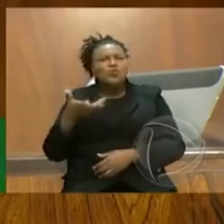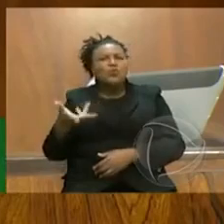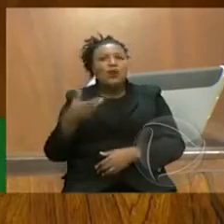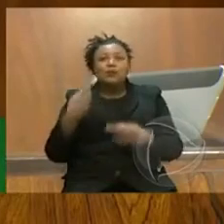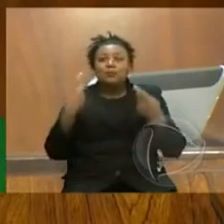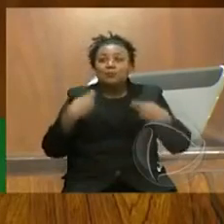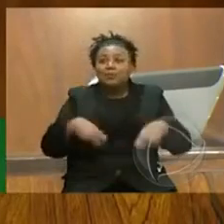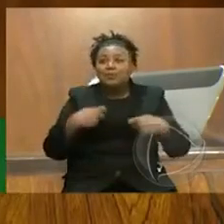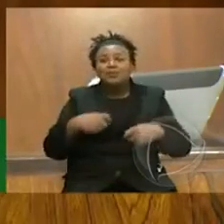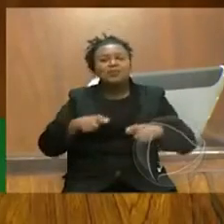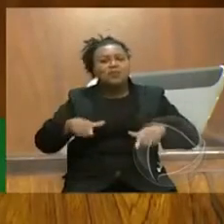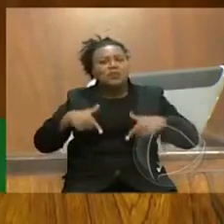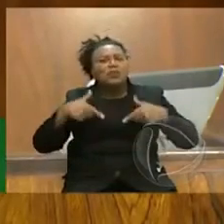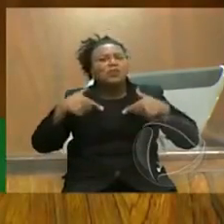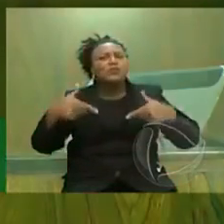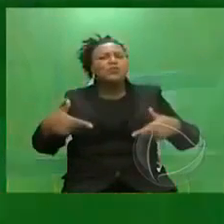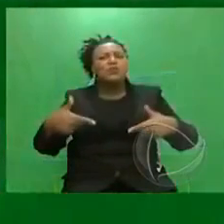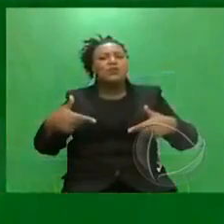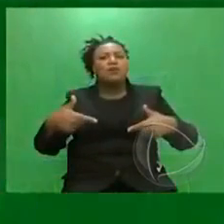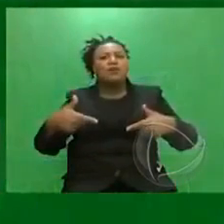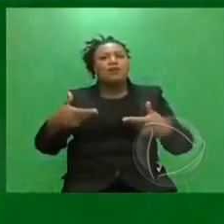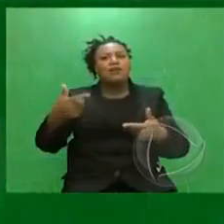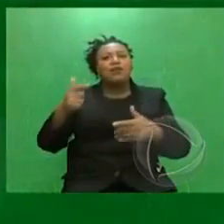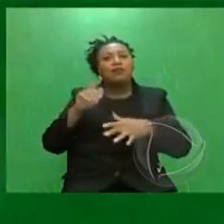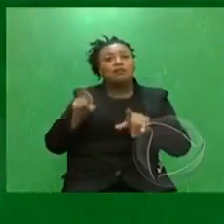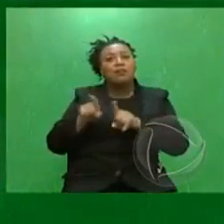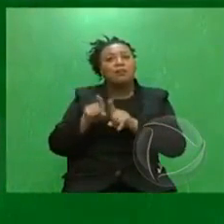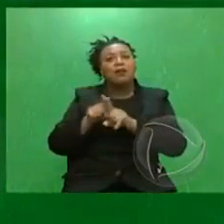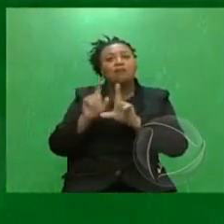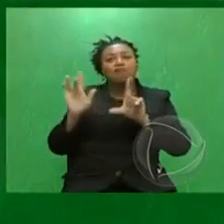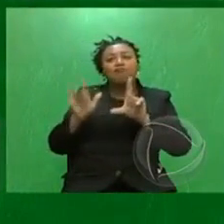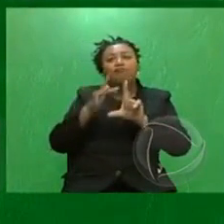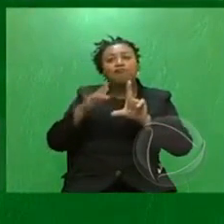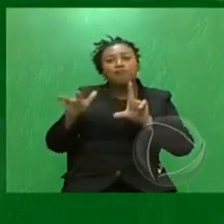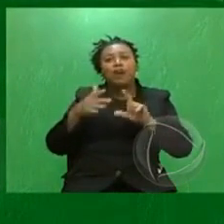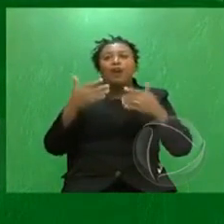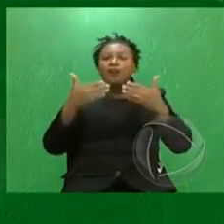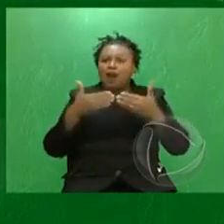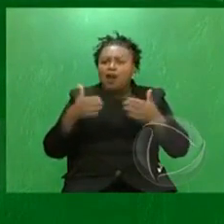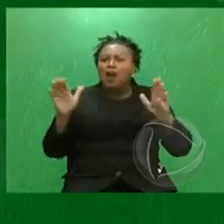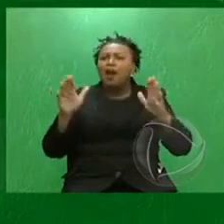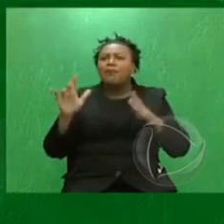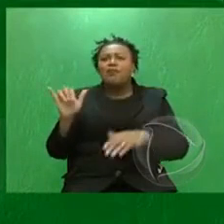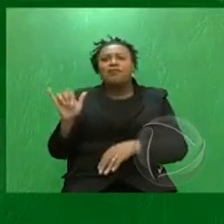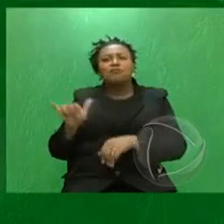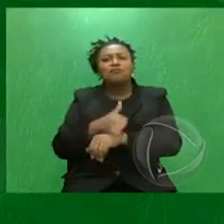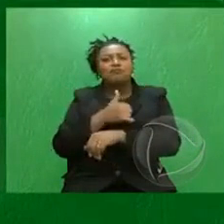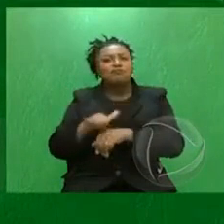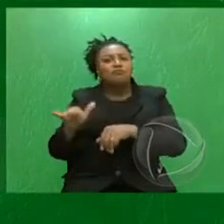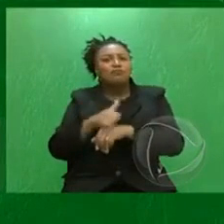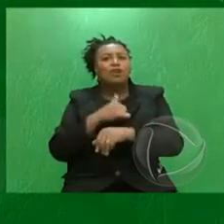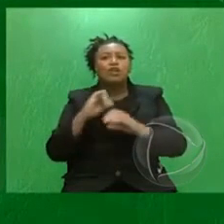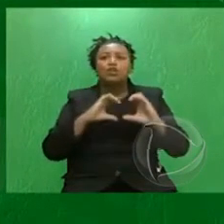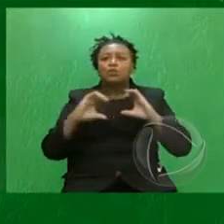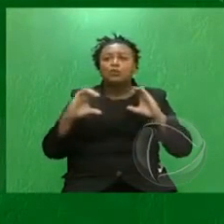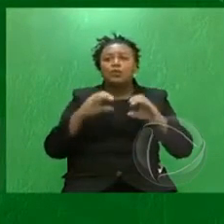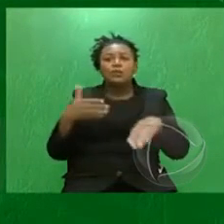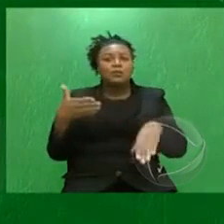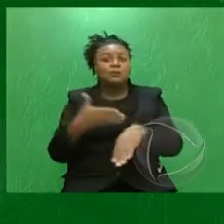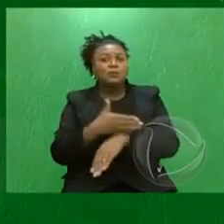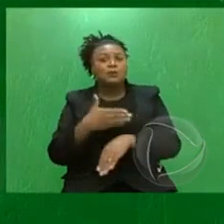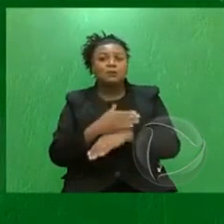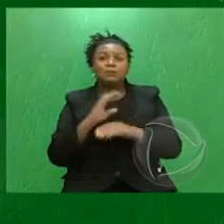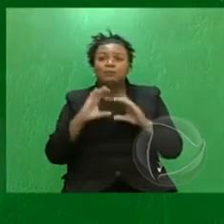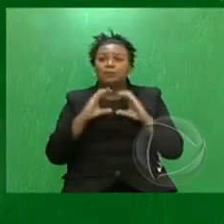aproximação foi um desafio proposto pelo deputado Gabriel Souza em seu discurso de posse como presidente da Casa no início deste